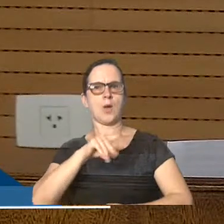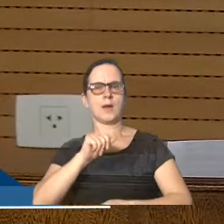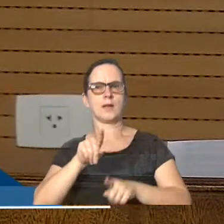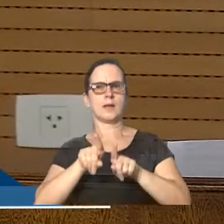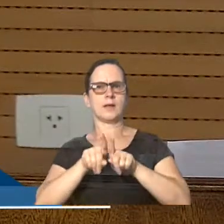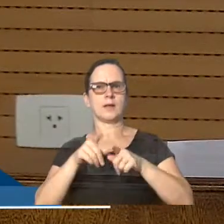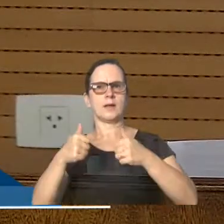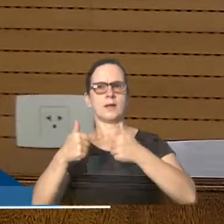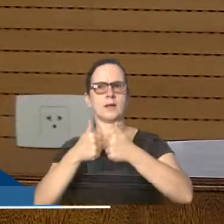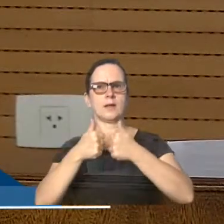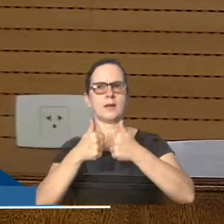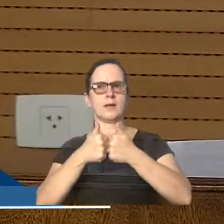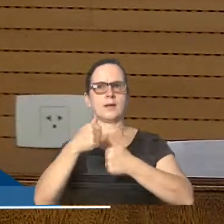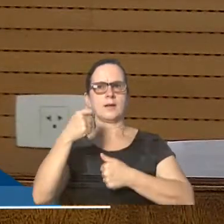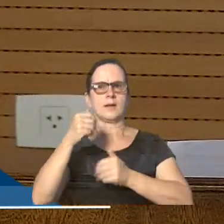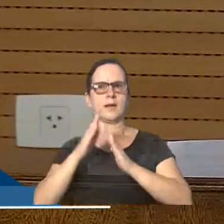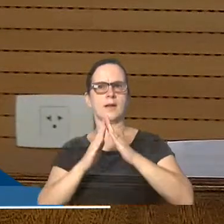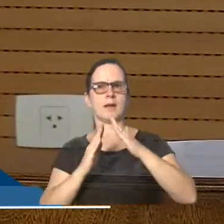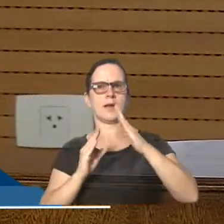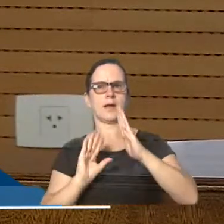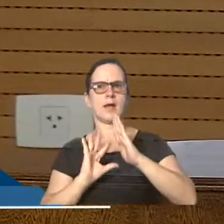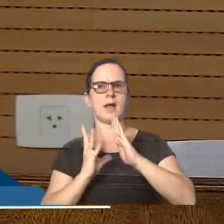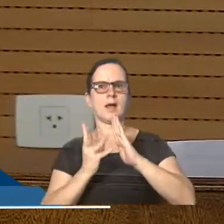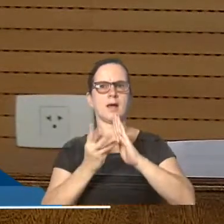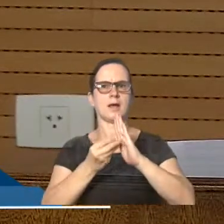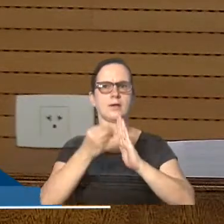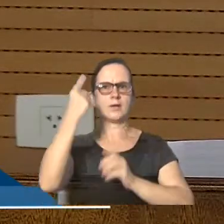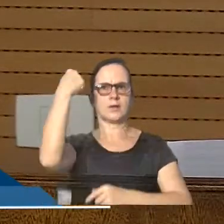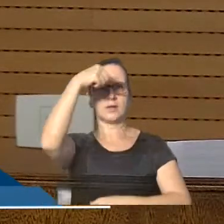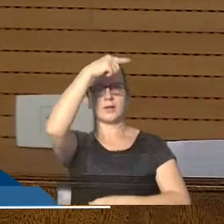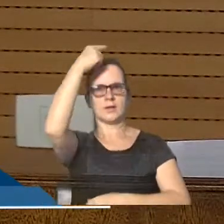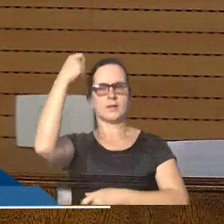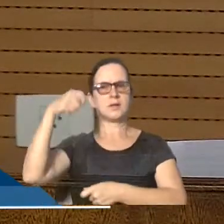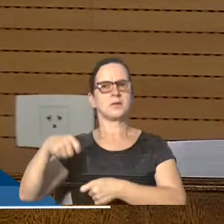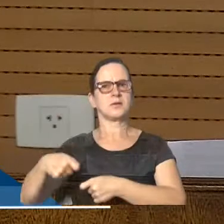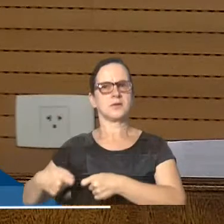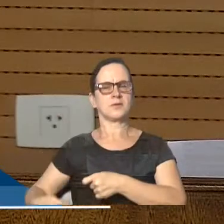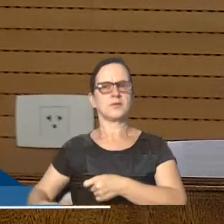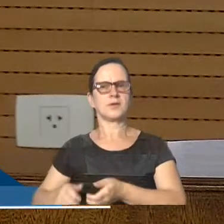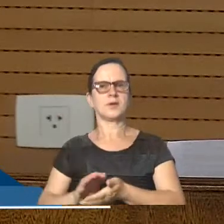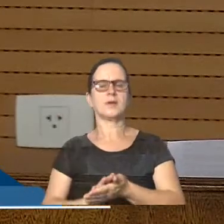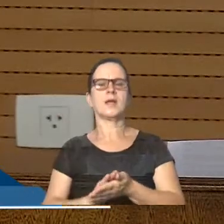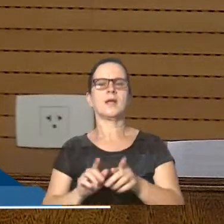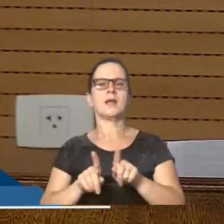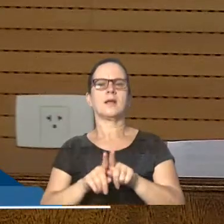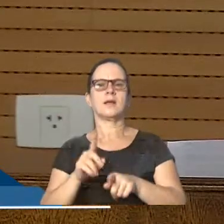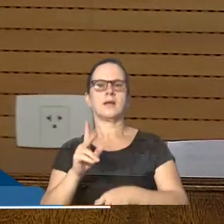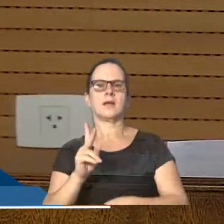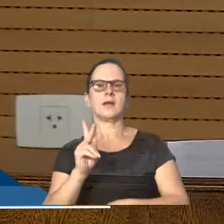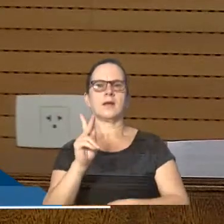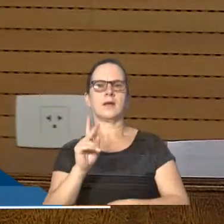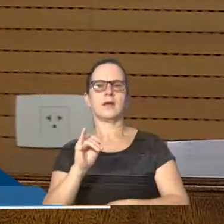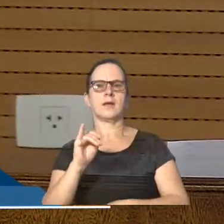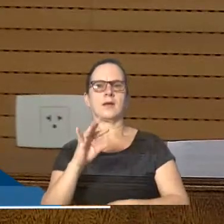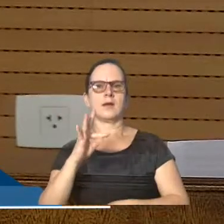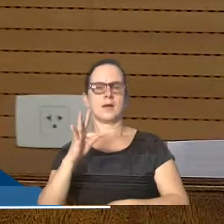São Francisco de Assis, na Vila Nova. Levantamento da quantidade de kits de glicemia disponível na rede de